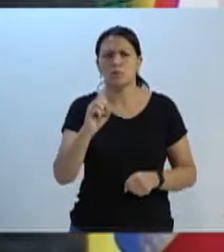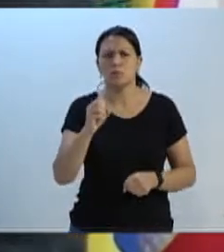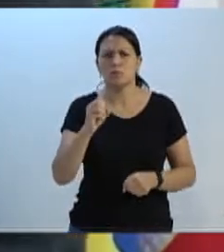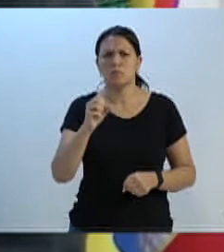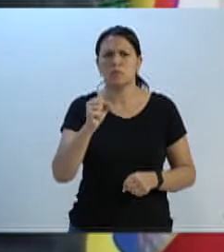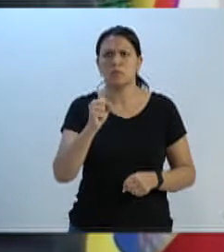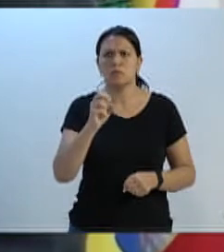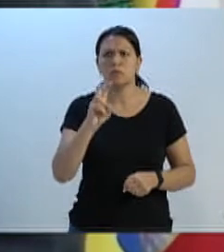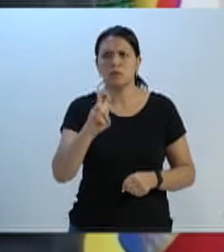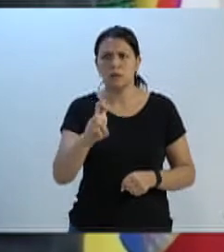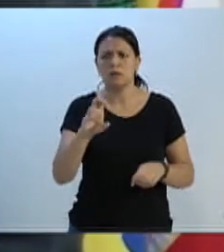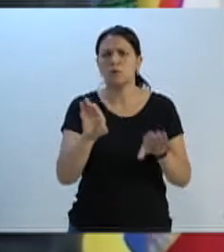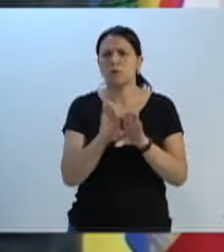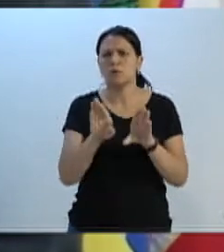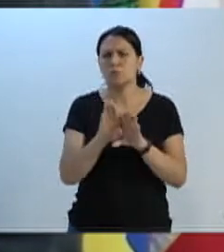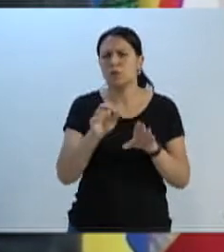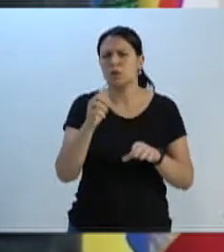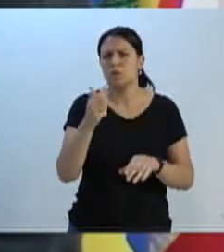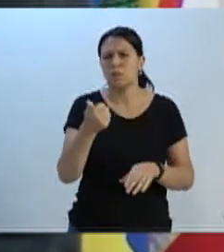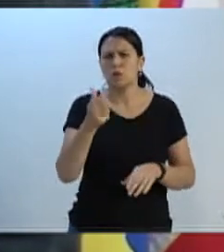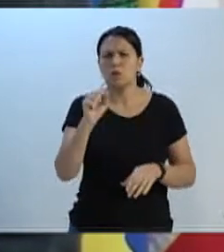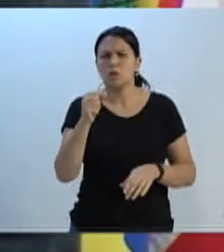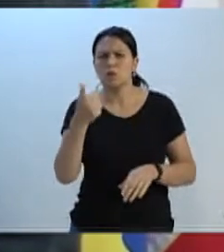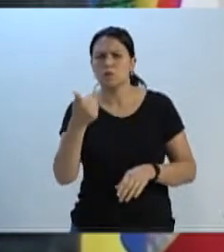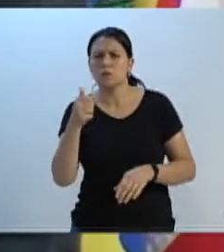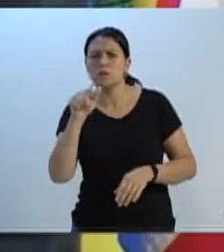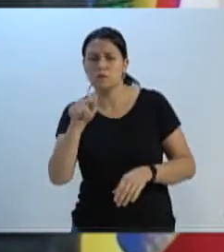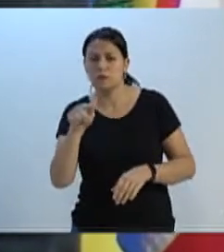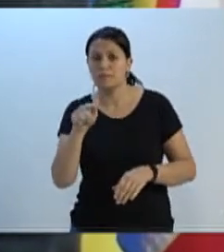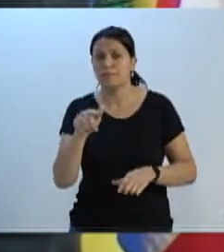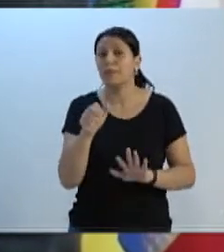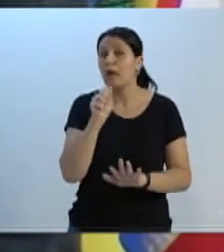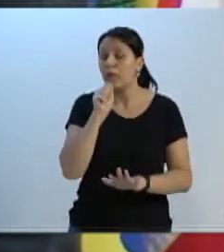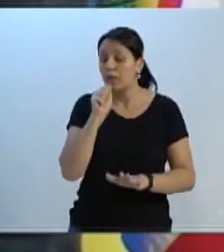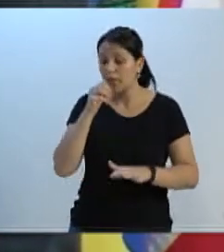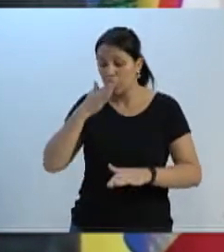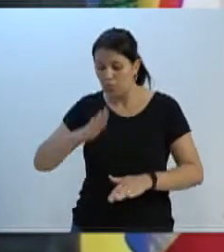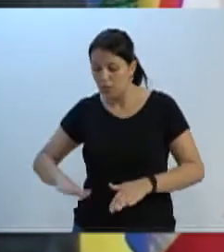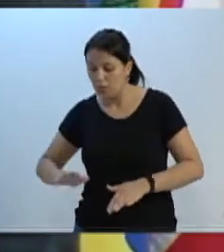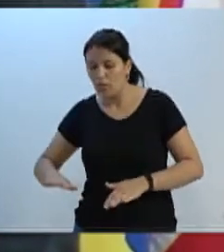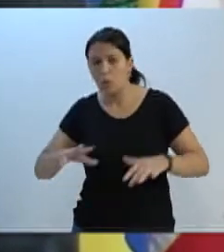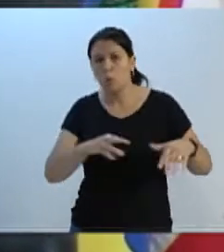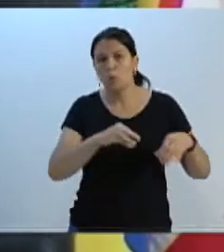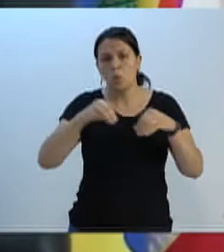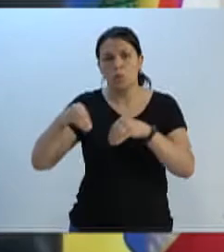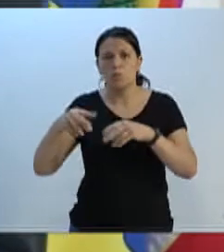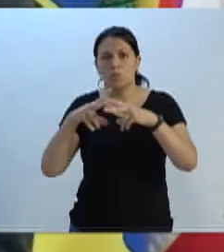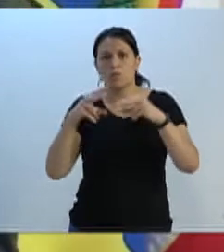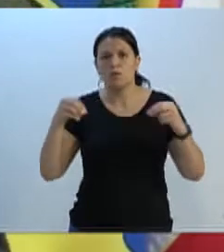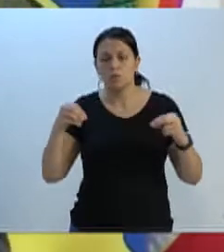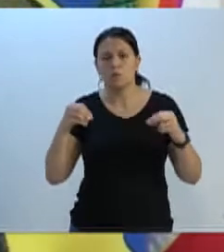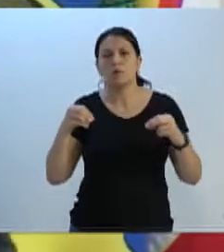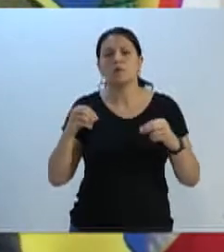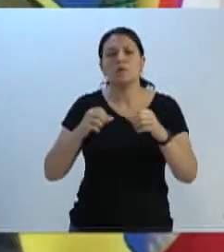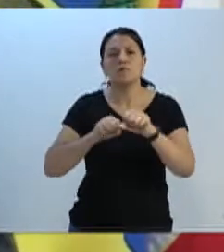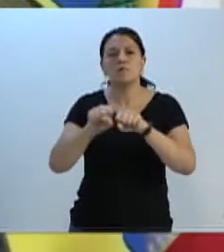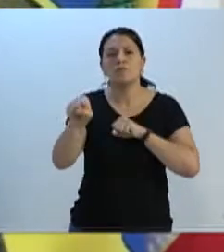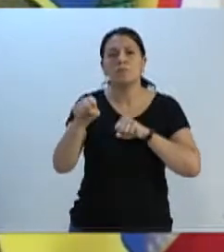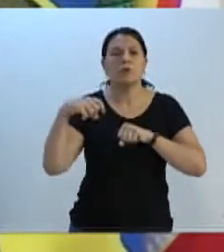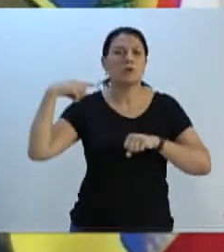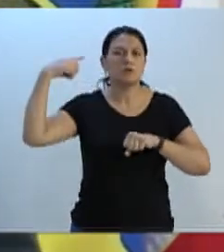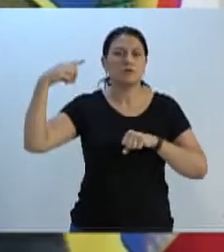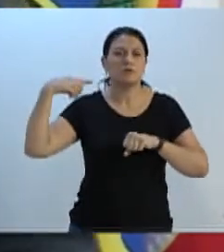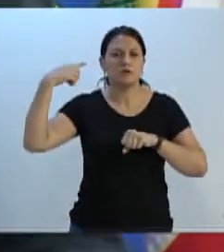e 1817. Ainda criança, mudou-se para Florianópolis, onde se formaria em Direito pela Universidade Federal